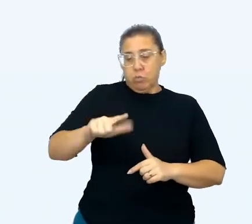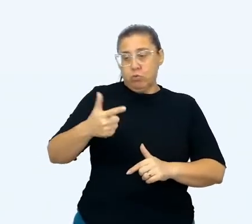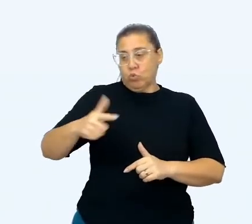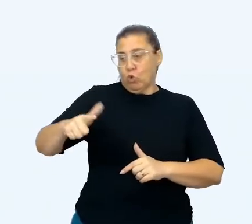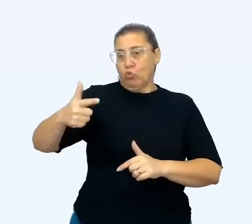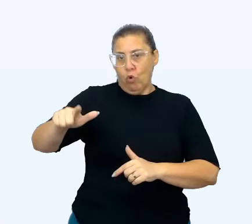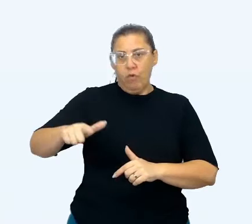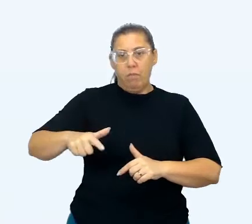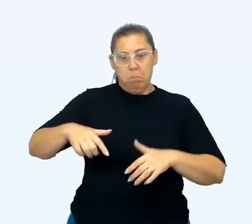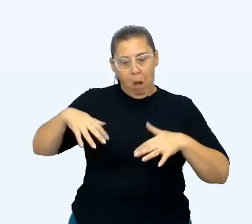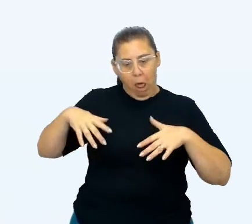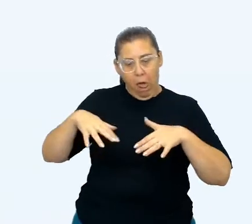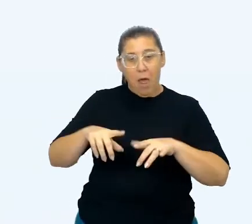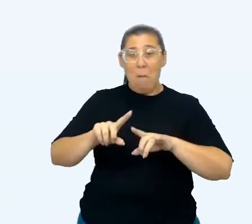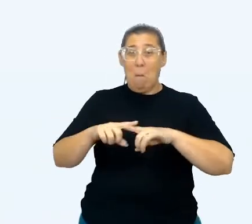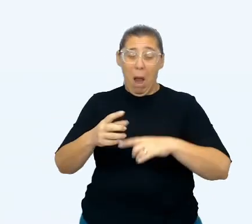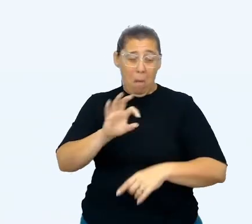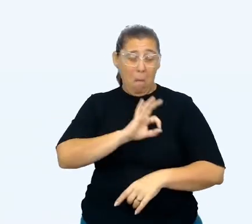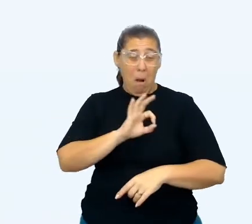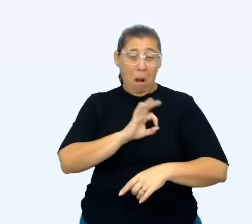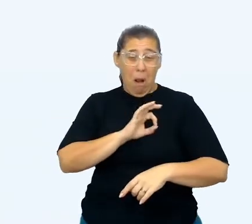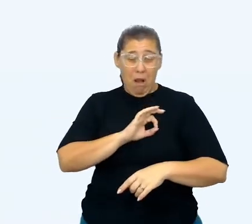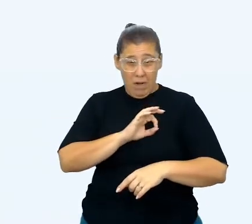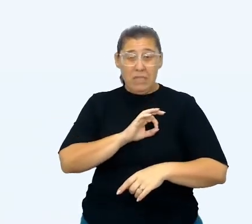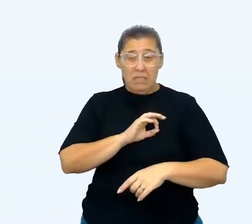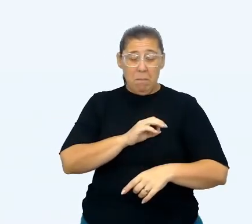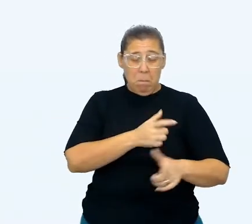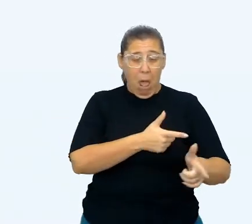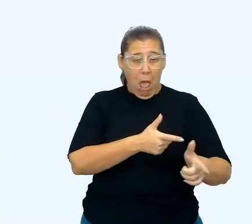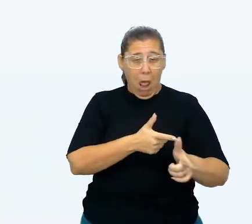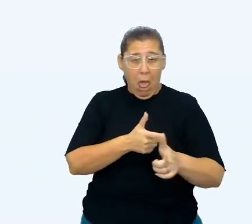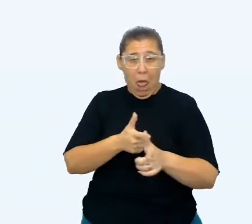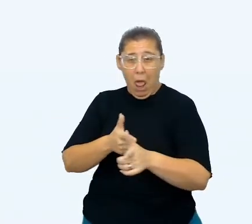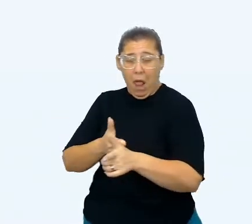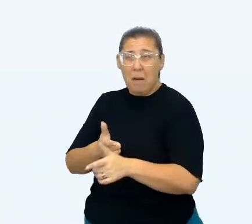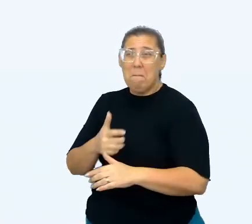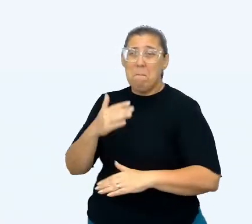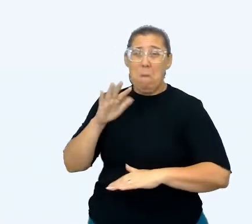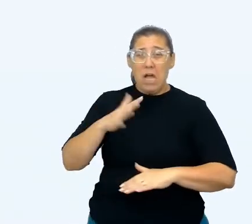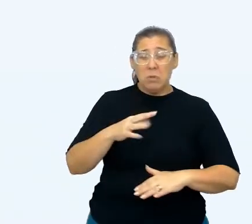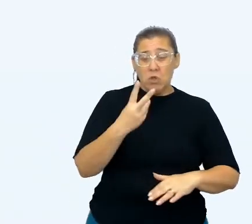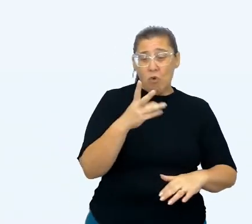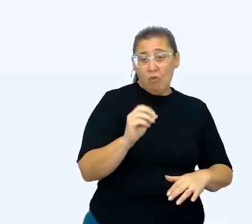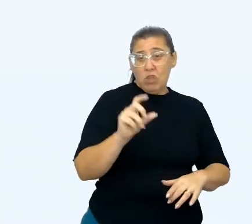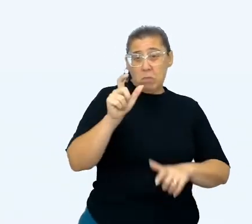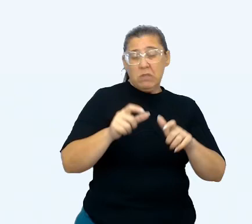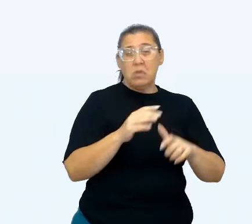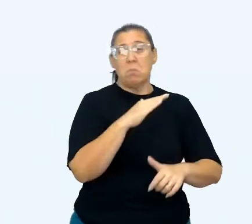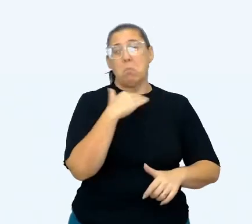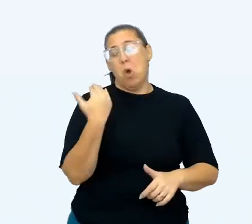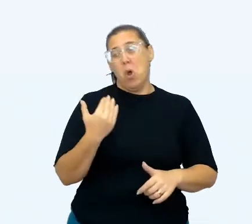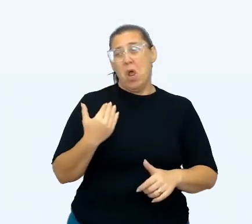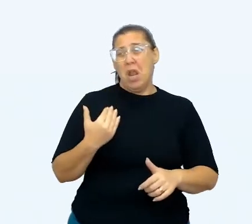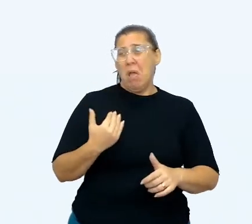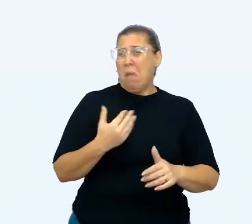em confrontos com a polícia. Mais de 20 pessoas morreram e dezenas ficaram feridas.